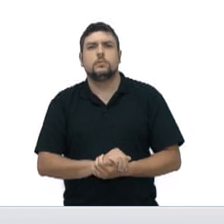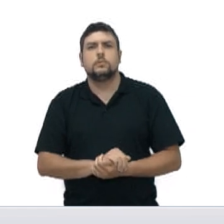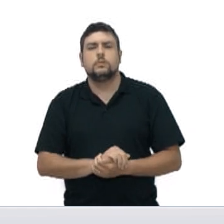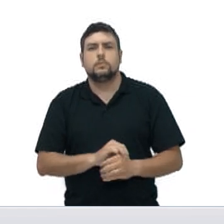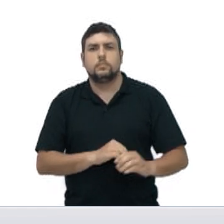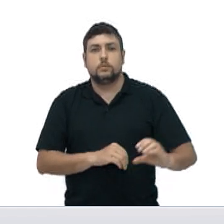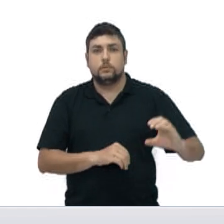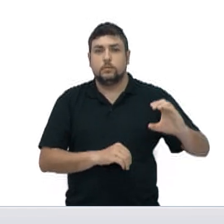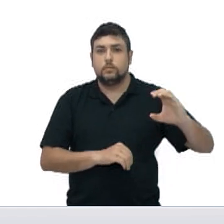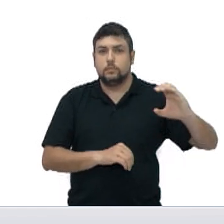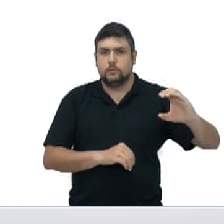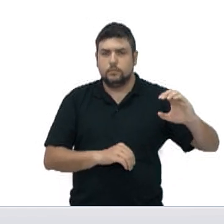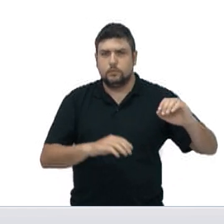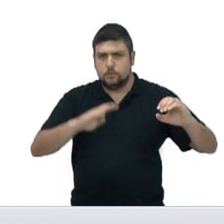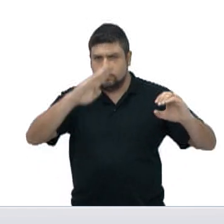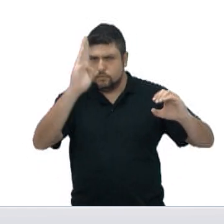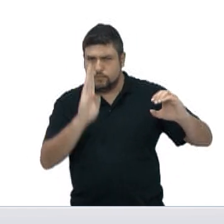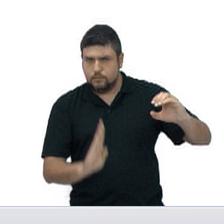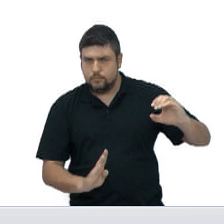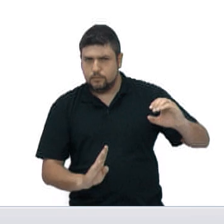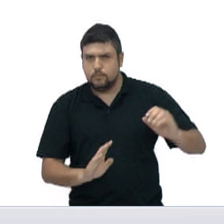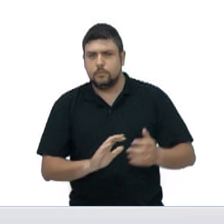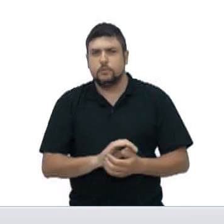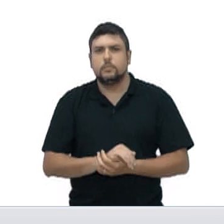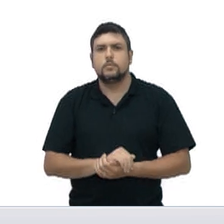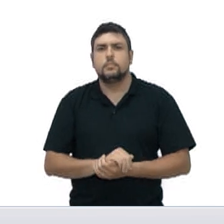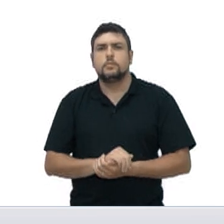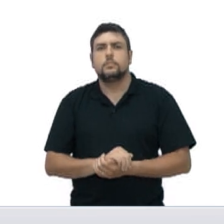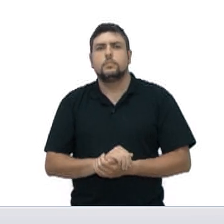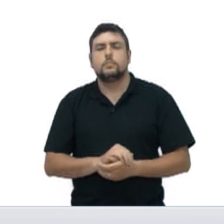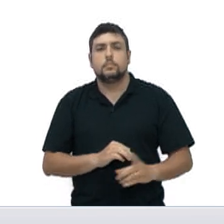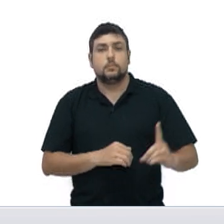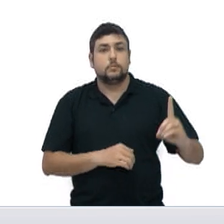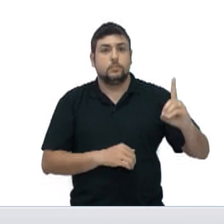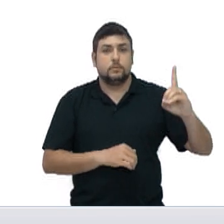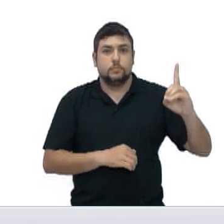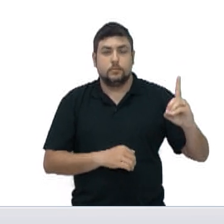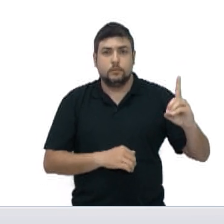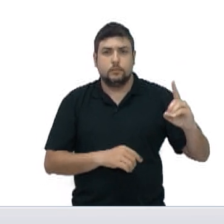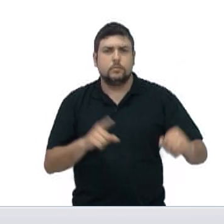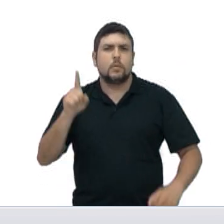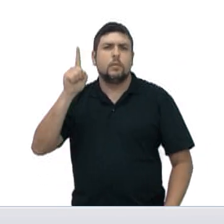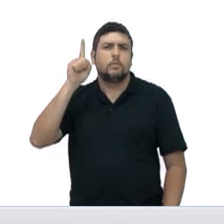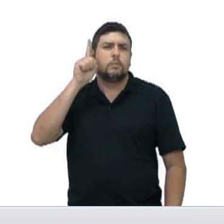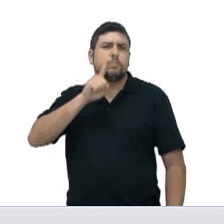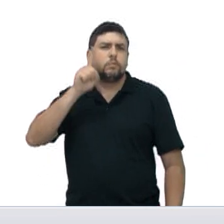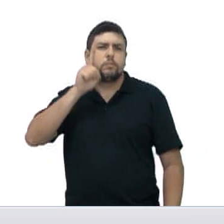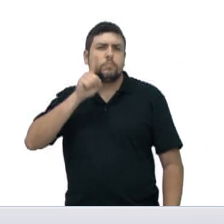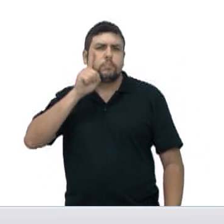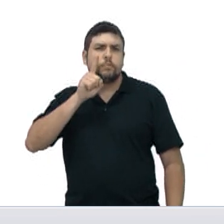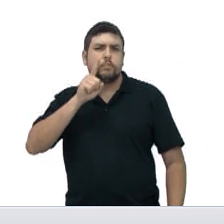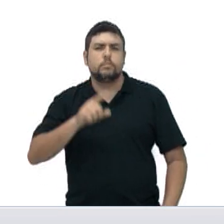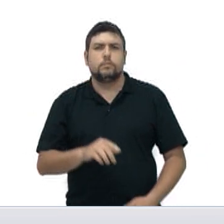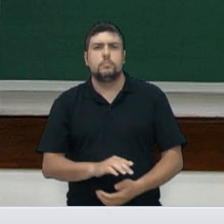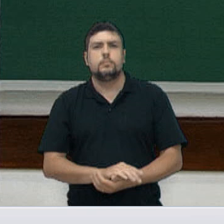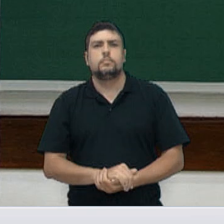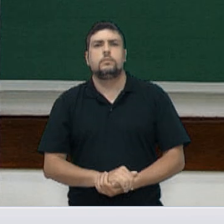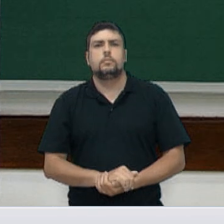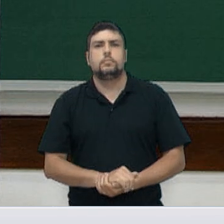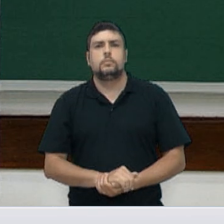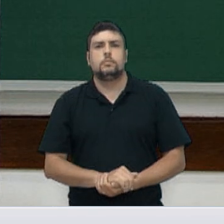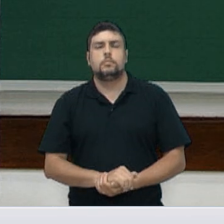Letra C, o Brasil. Letra D, Estados Unidos da América.